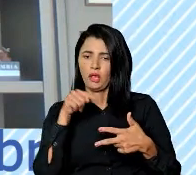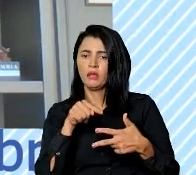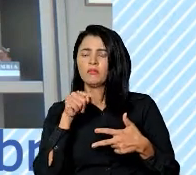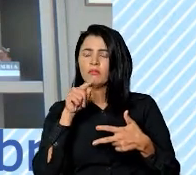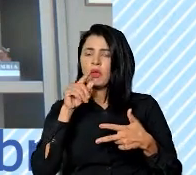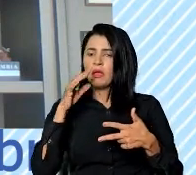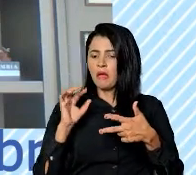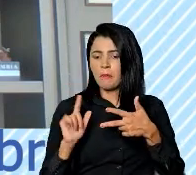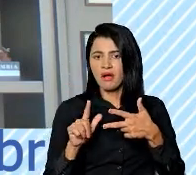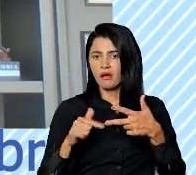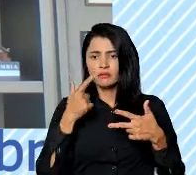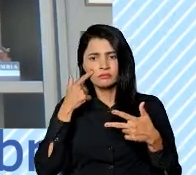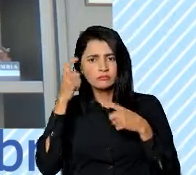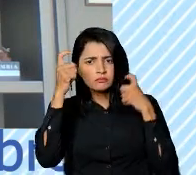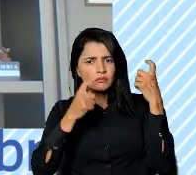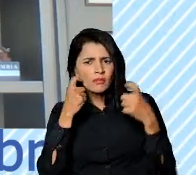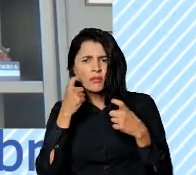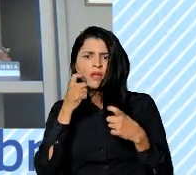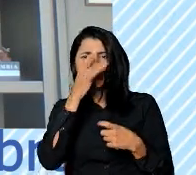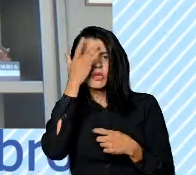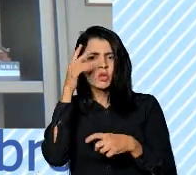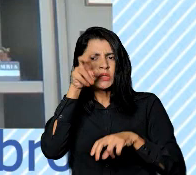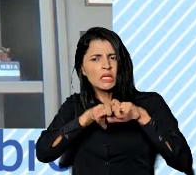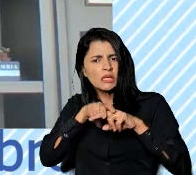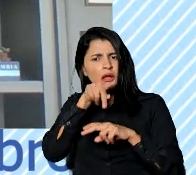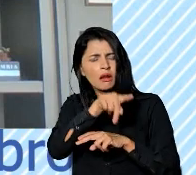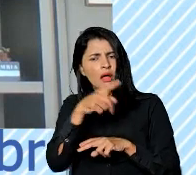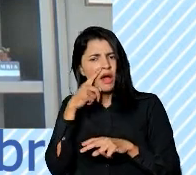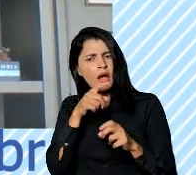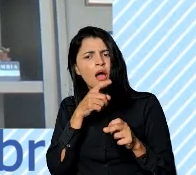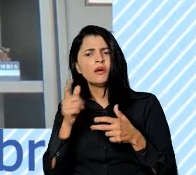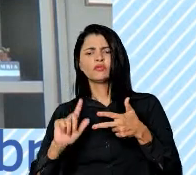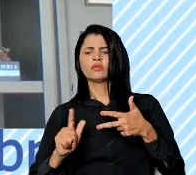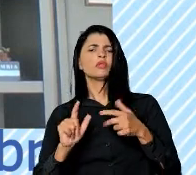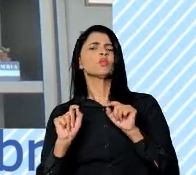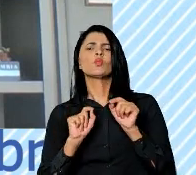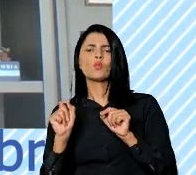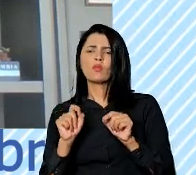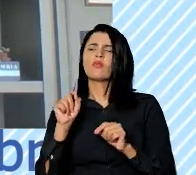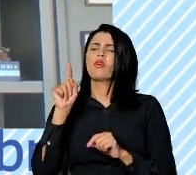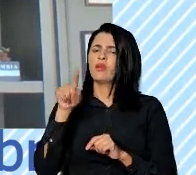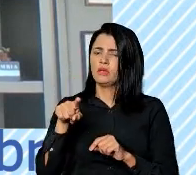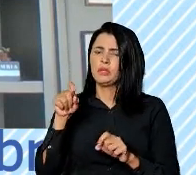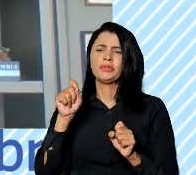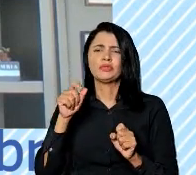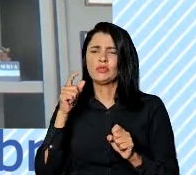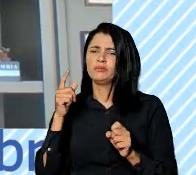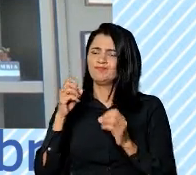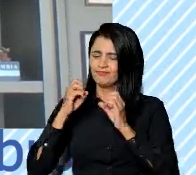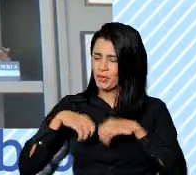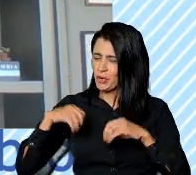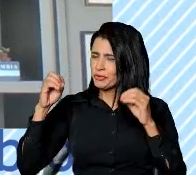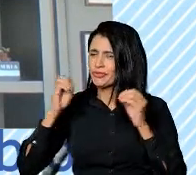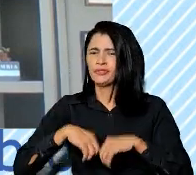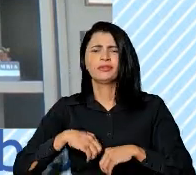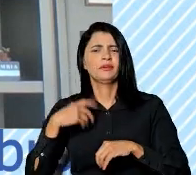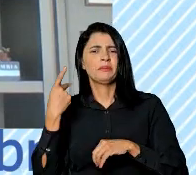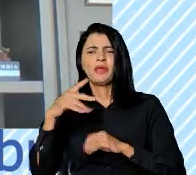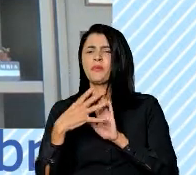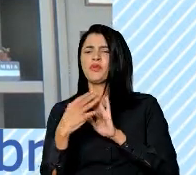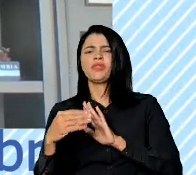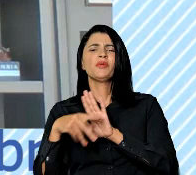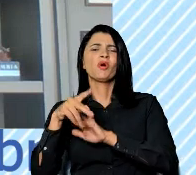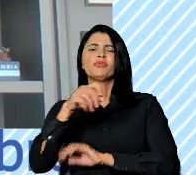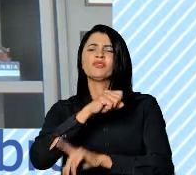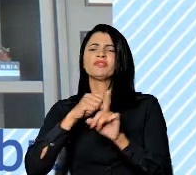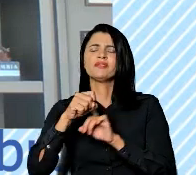não nos preocuparmos com quem sentará nas cadeiras do poder legislativo, isso pode ser prejudicial para o modelo de sociedade